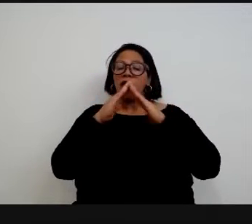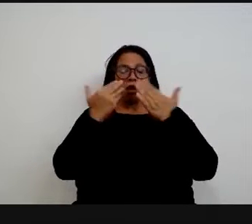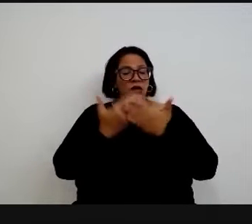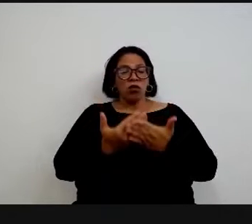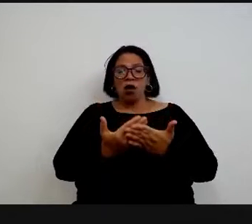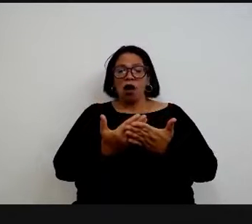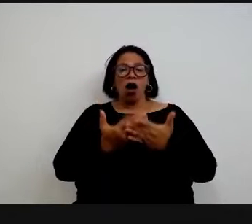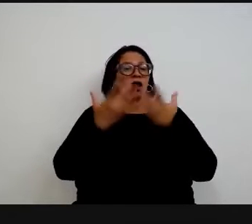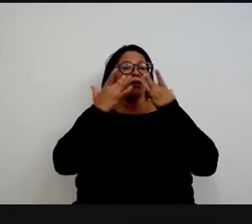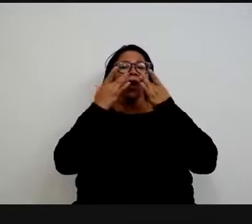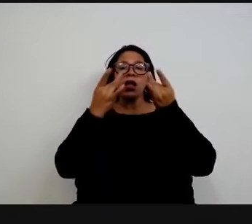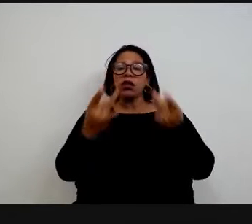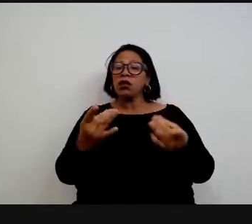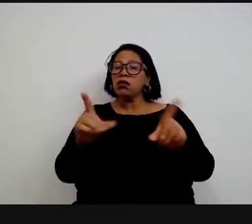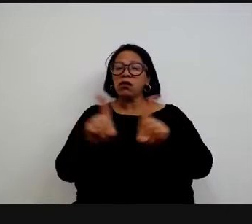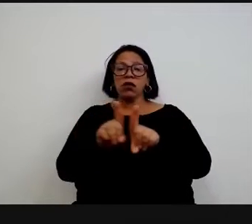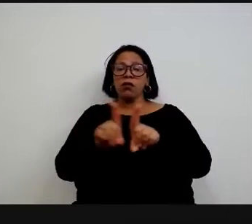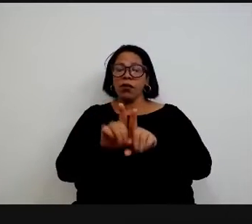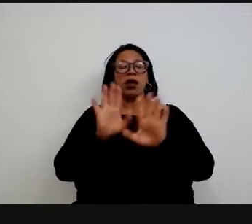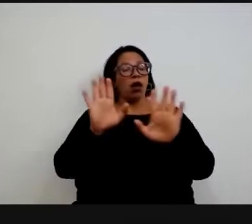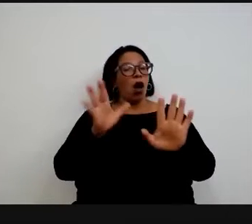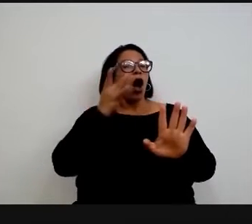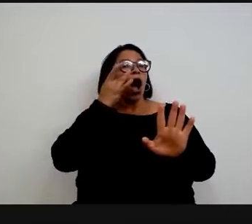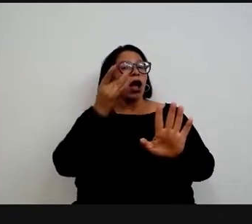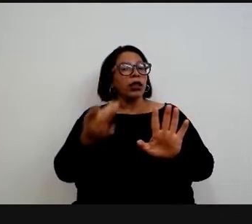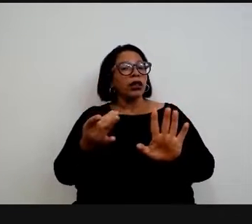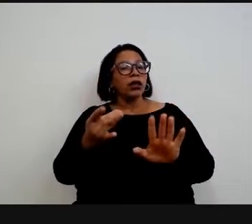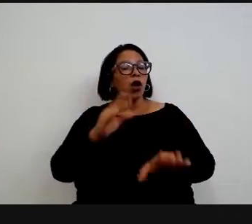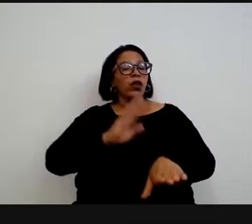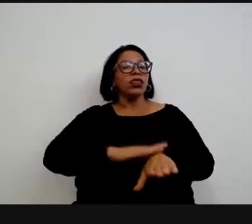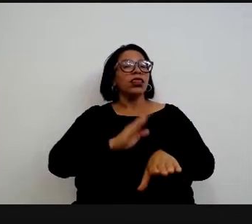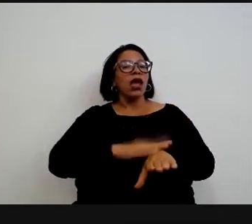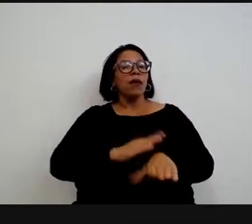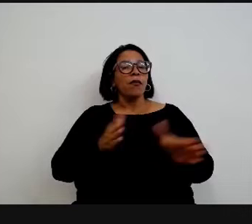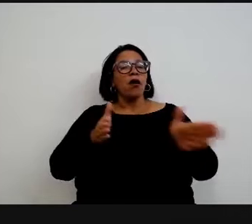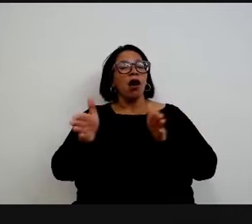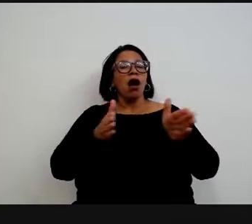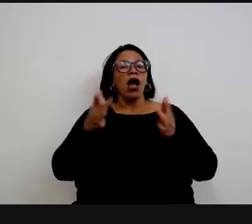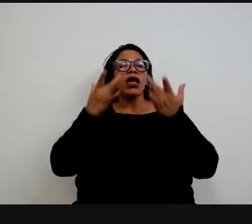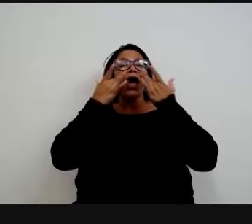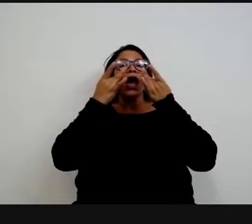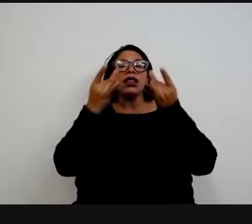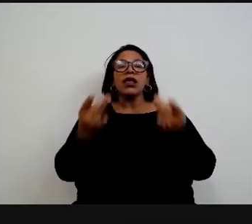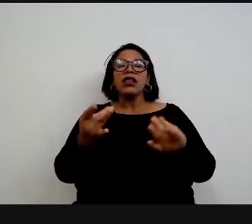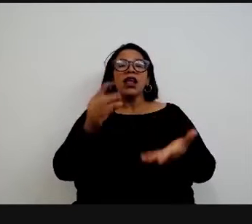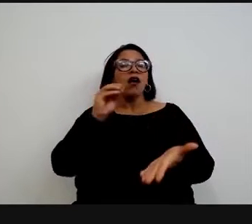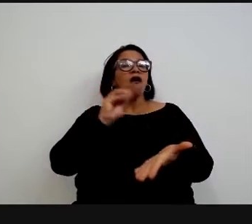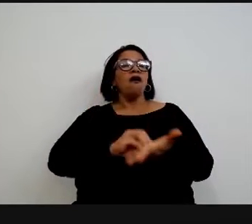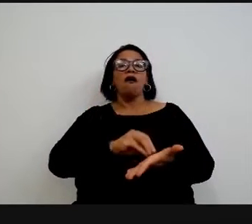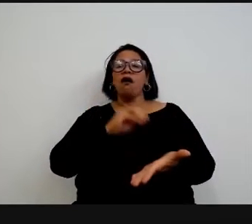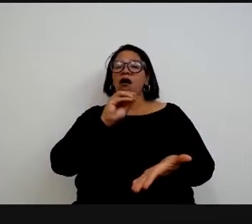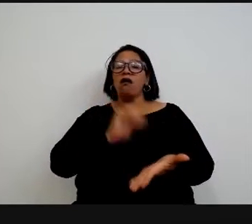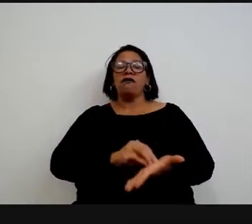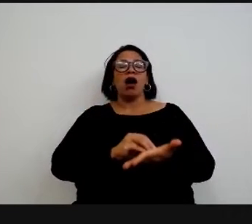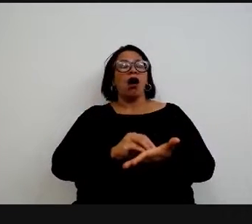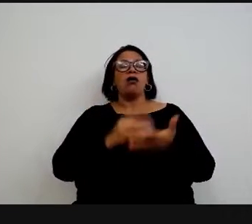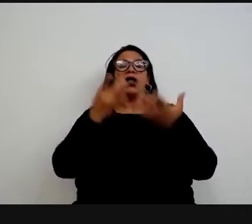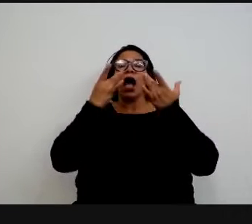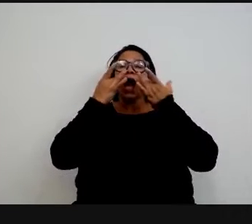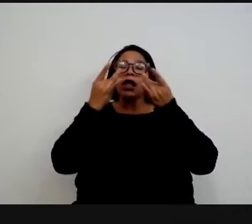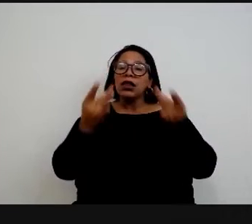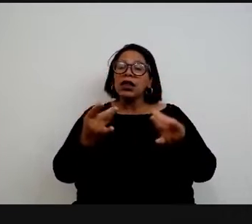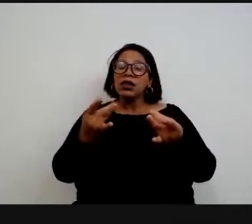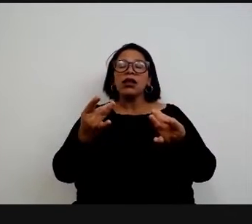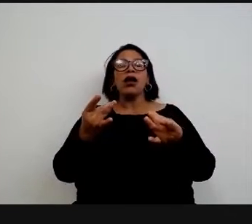delas. Vou chamar a atenção para uma delas aqui: a escassez do tempo e a escassez da atenção. Nossas escolas precisam estar atentas a